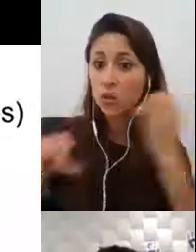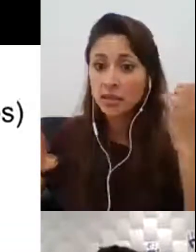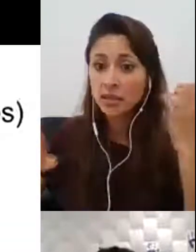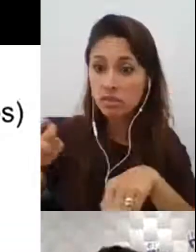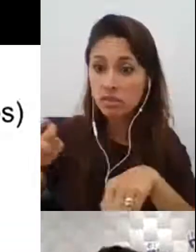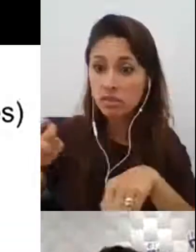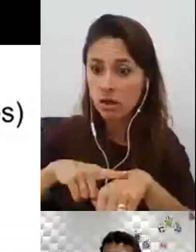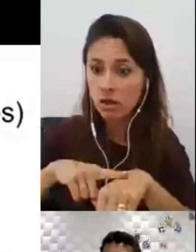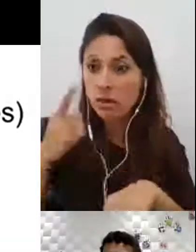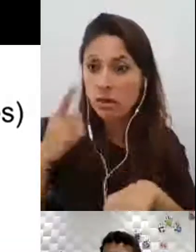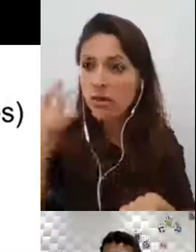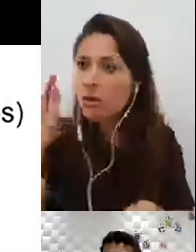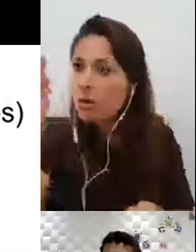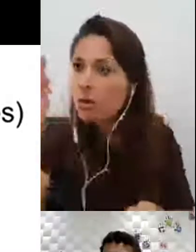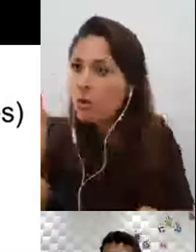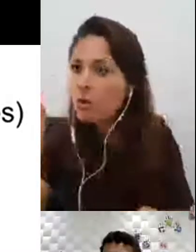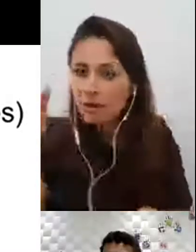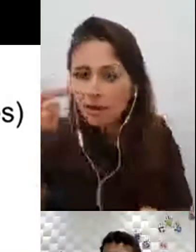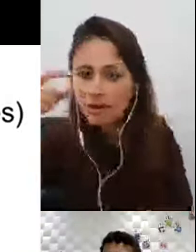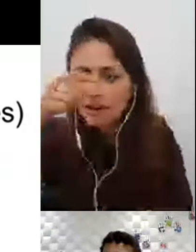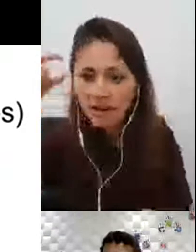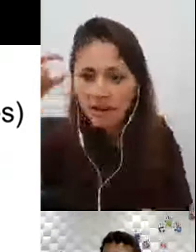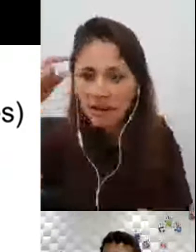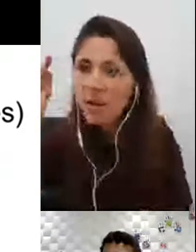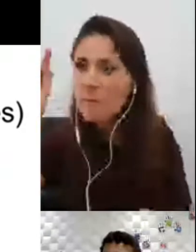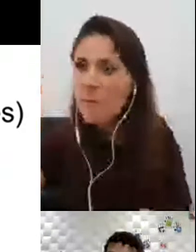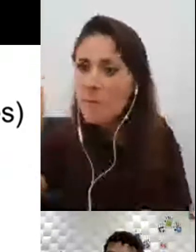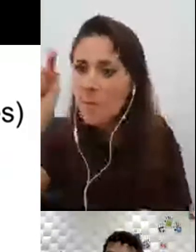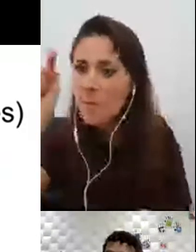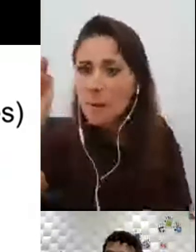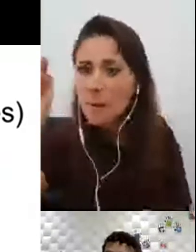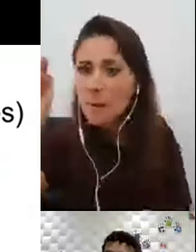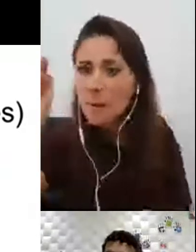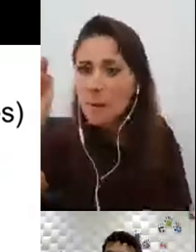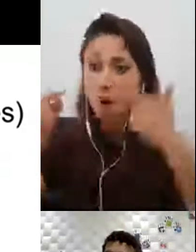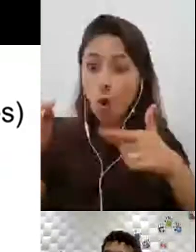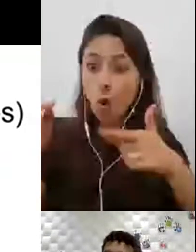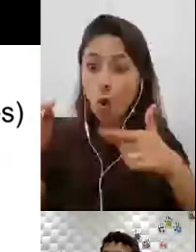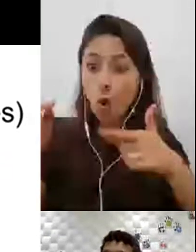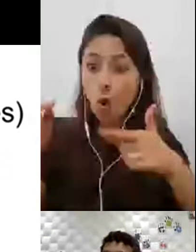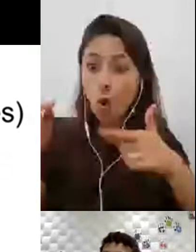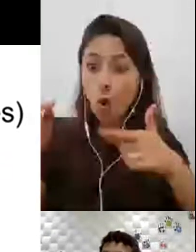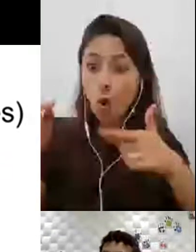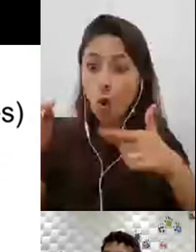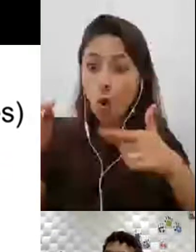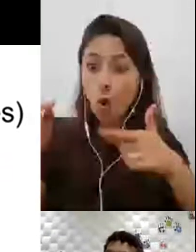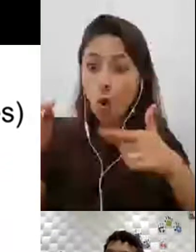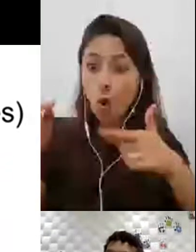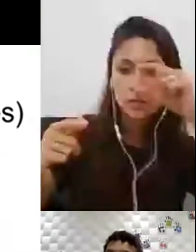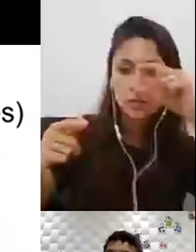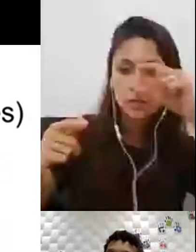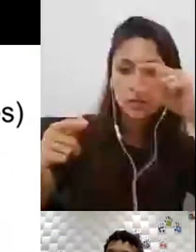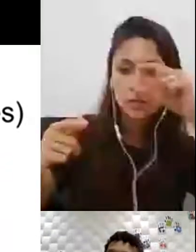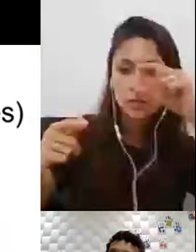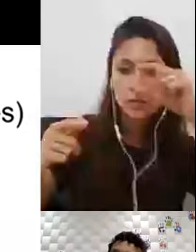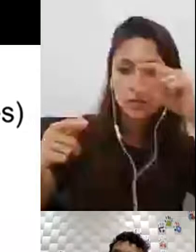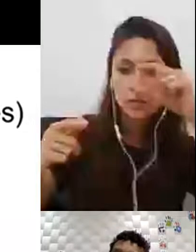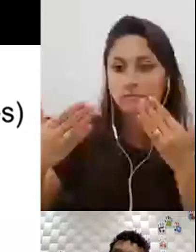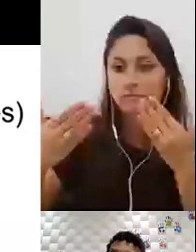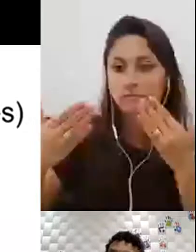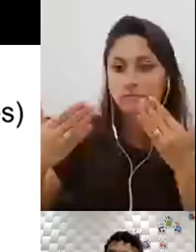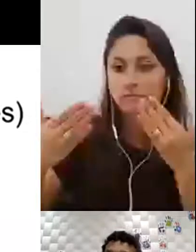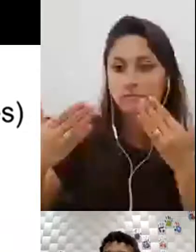vai recebendo as informações e atuando na máquina. E a outra pessoa que está no outro lado vai recebendo também e vai interagindo.